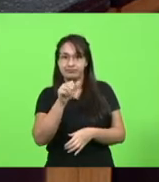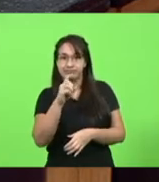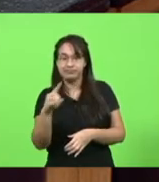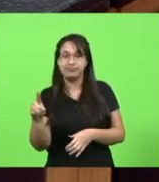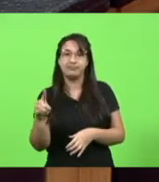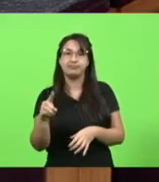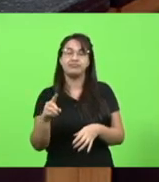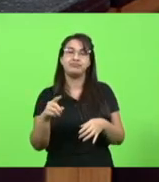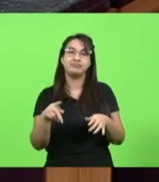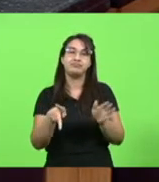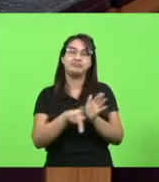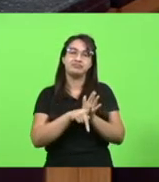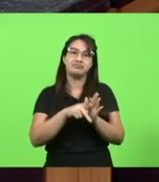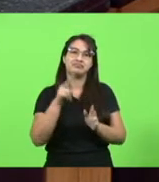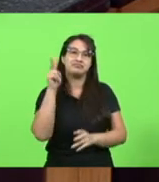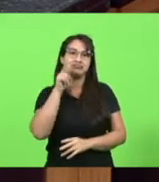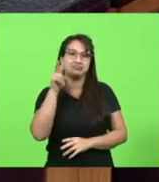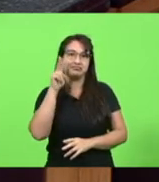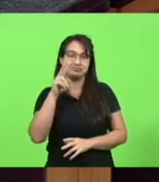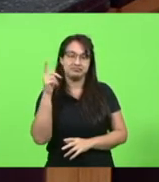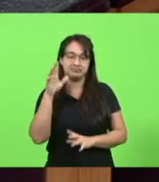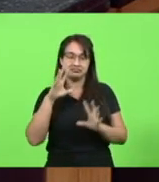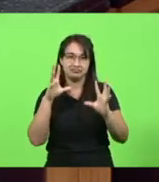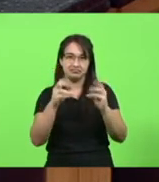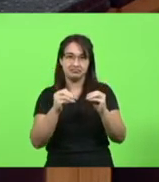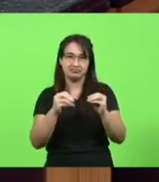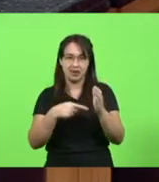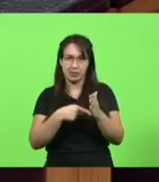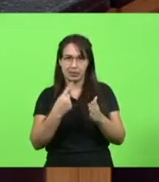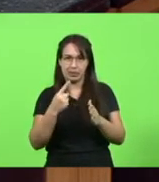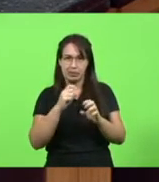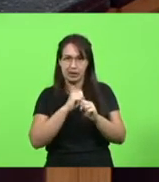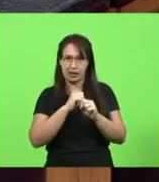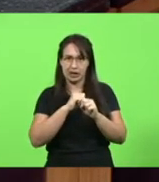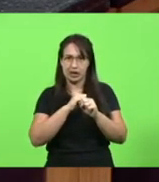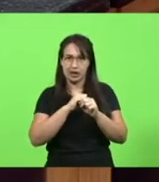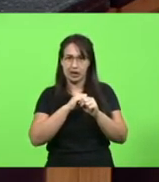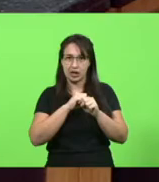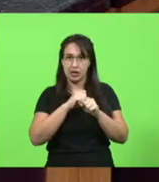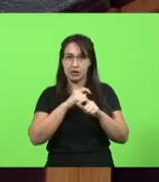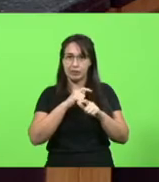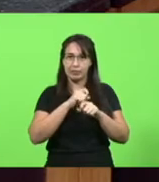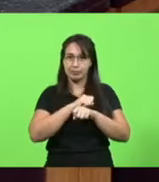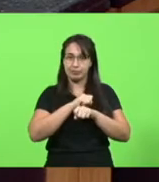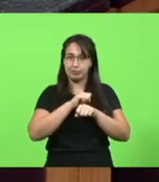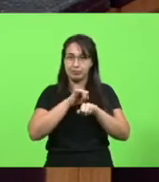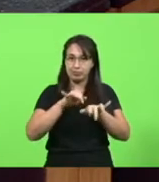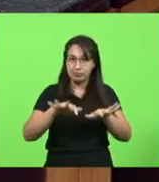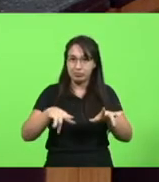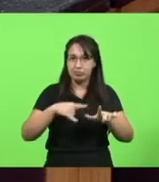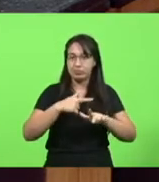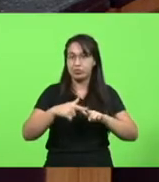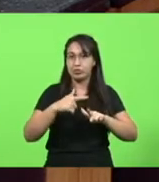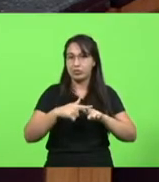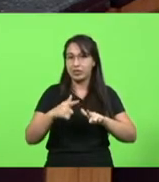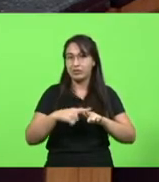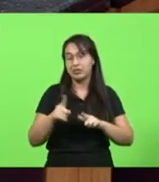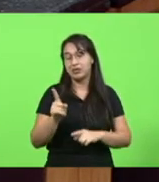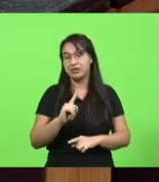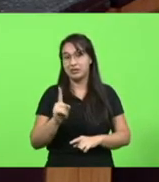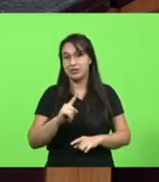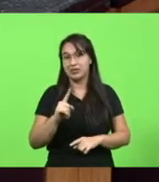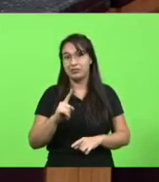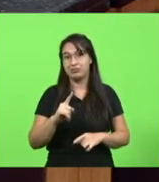que o setor enfrenta, mas a conjuntura mundial torna essa crise ainda mais grave a ser enfrentada. O